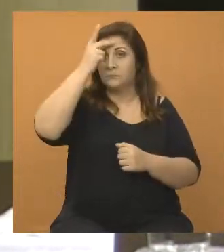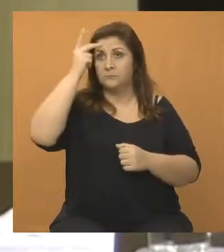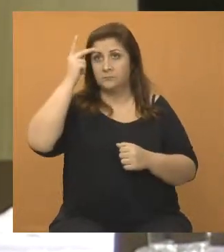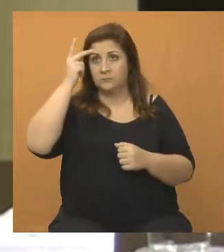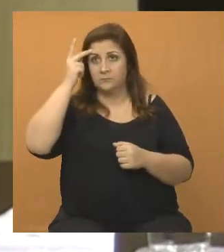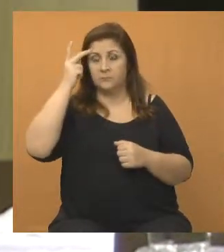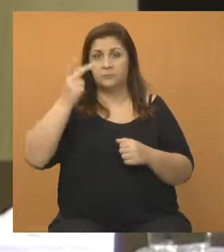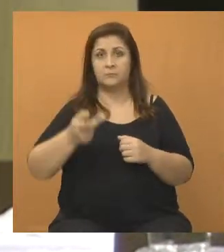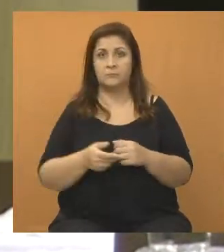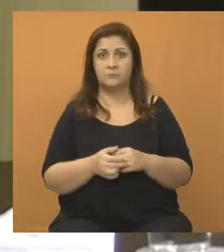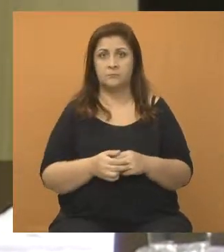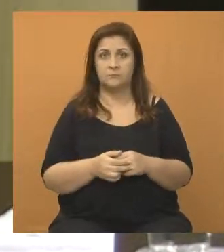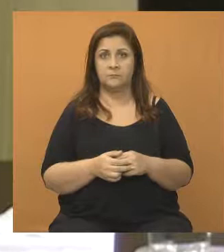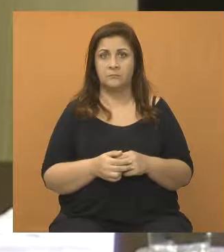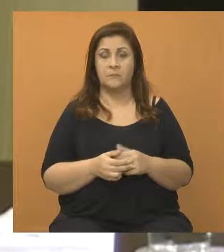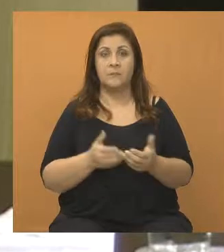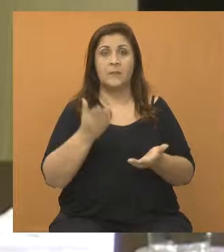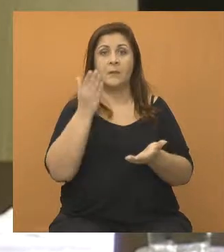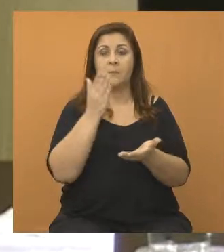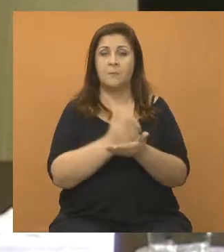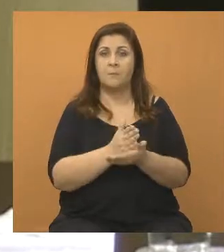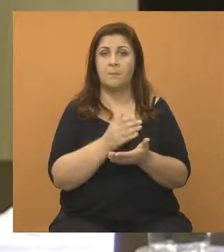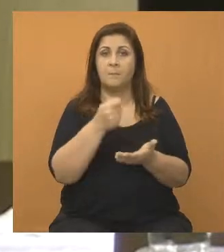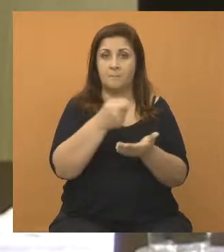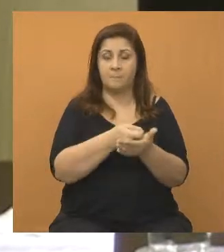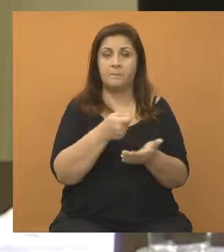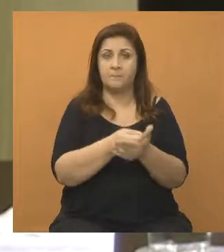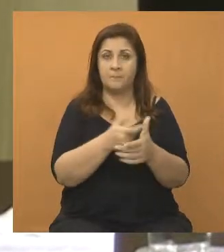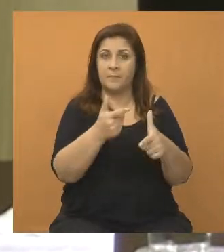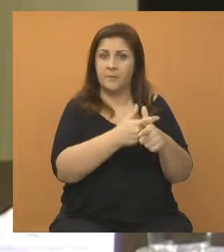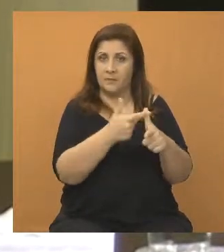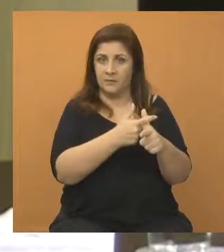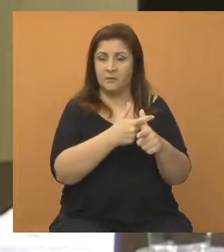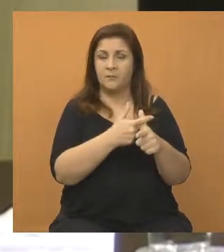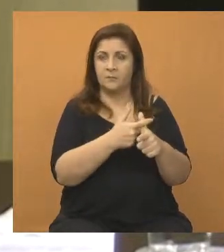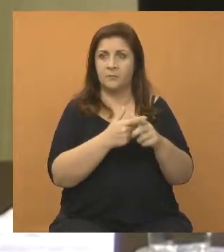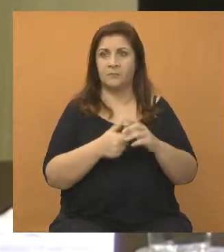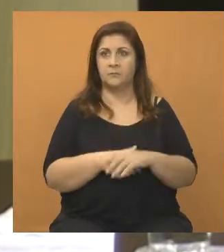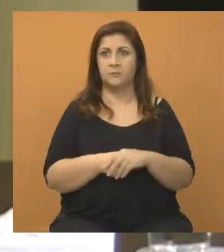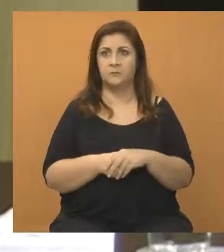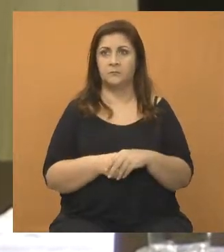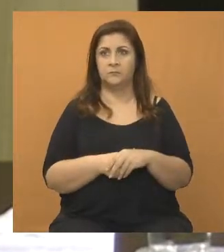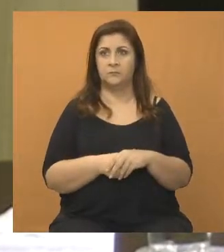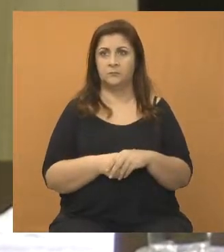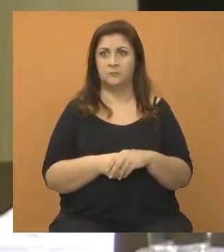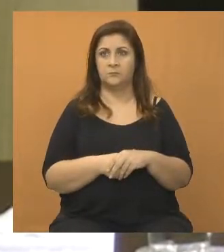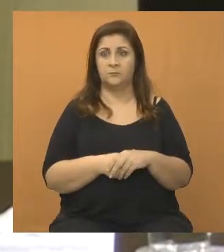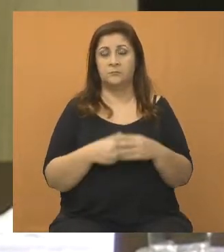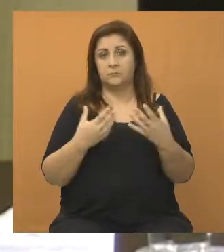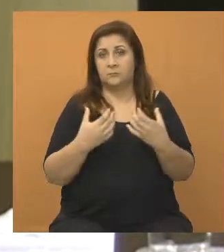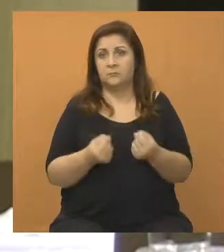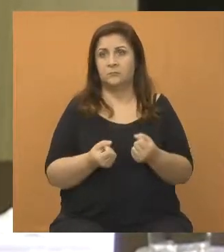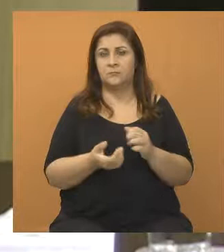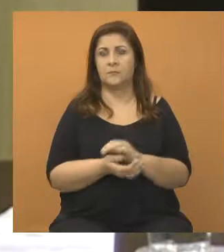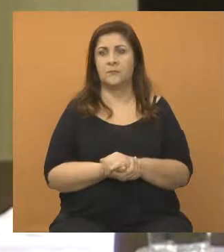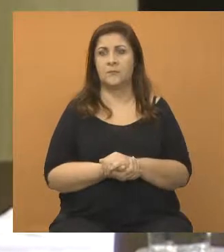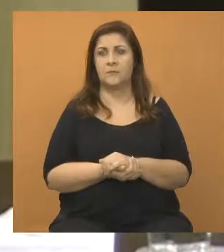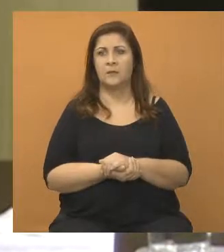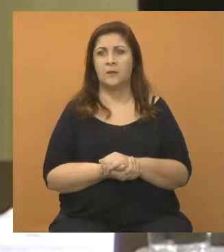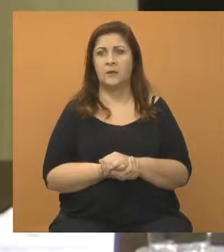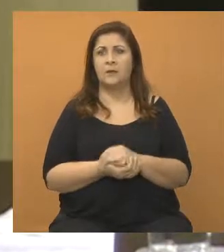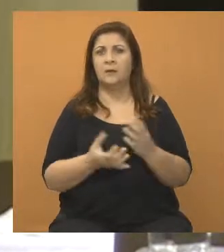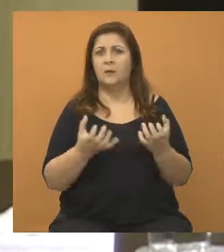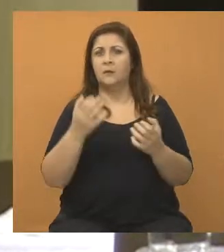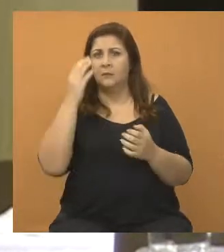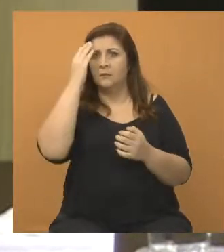fossem liquidar a dívida ativa. Então, isso soma. Eu quero saber se também